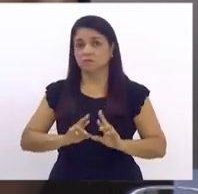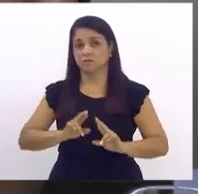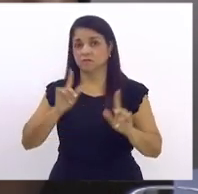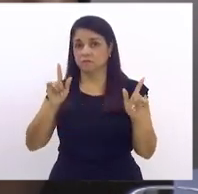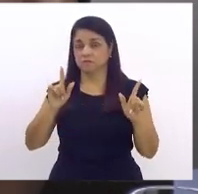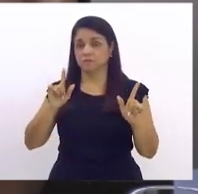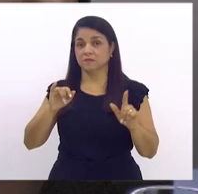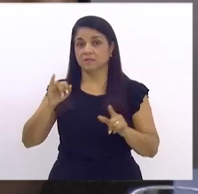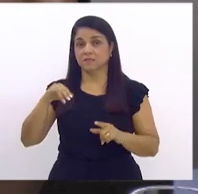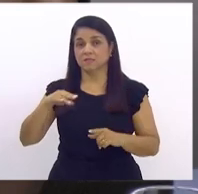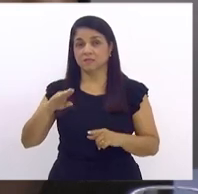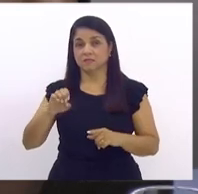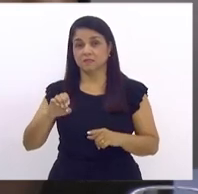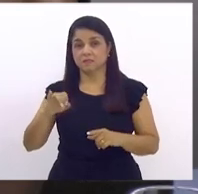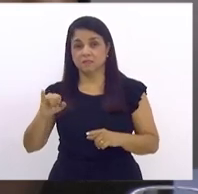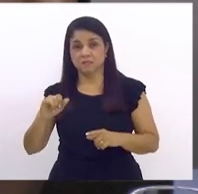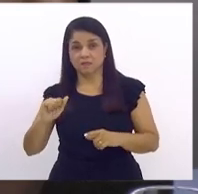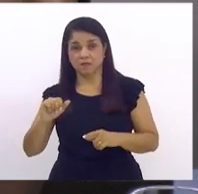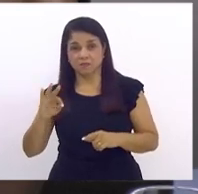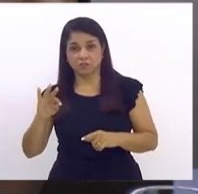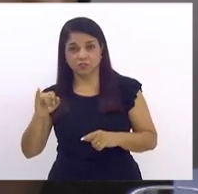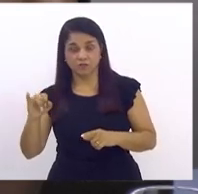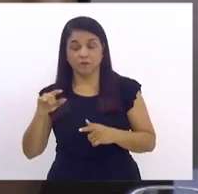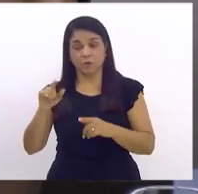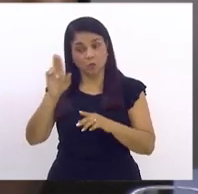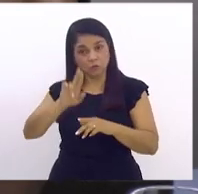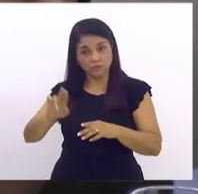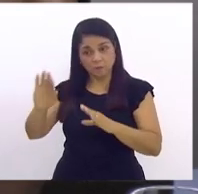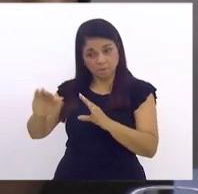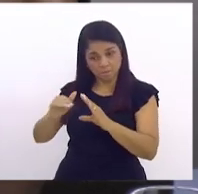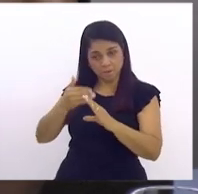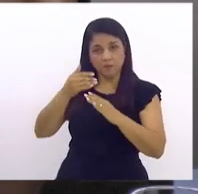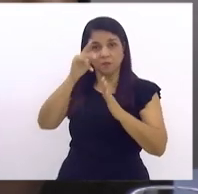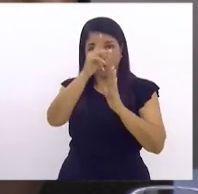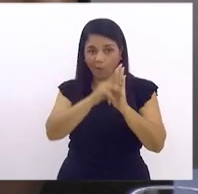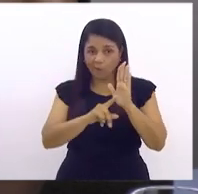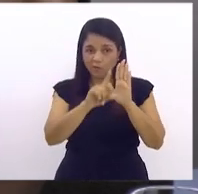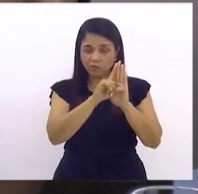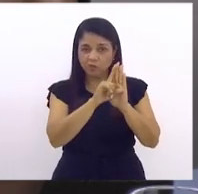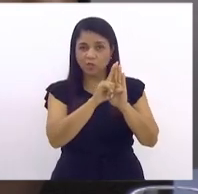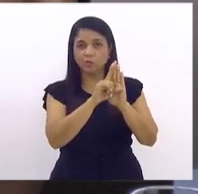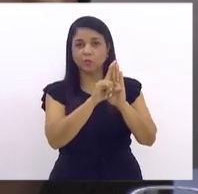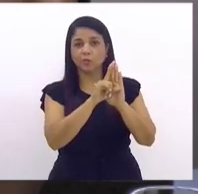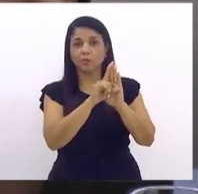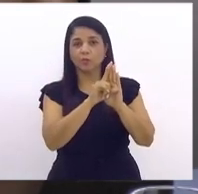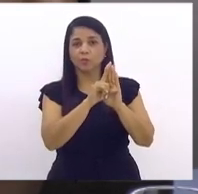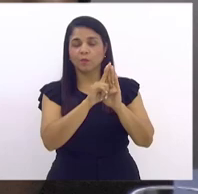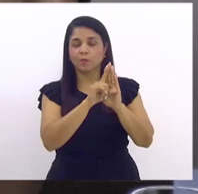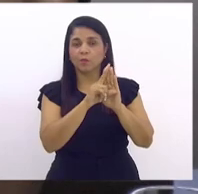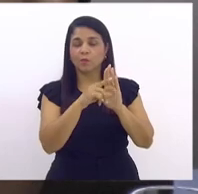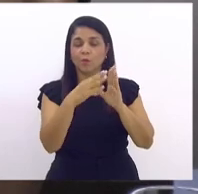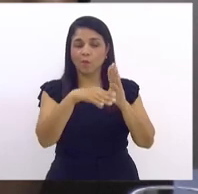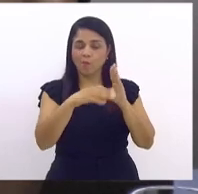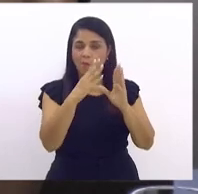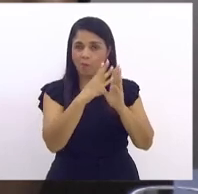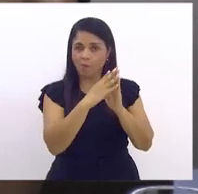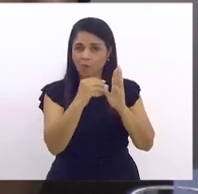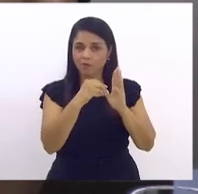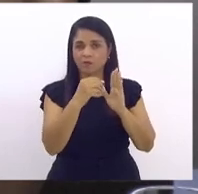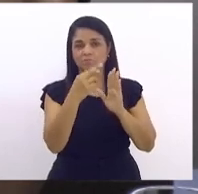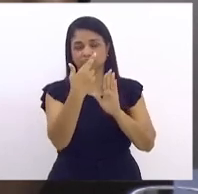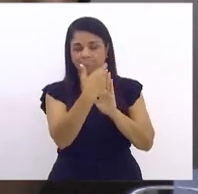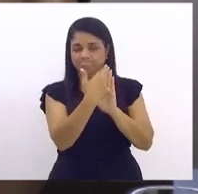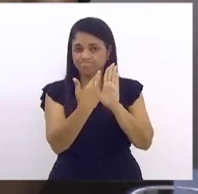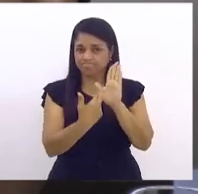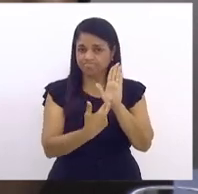A universidade que deveria mandar o projeto nos moldes que ocorre com Ministério Público, Defensoria,